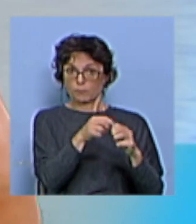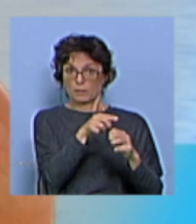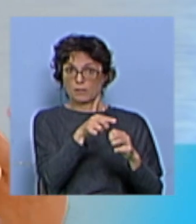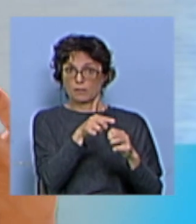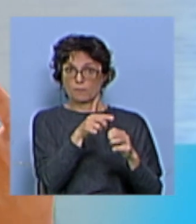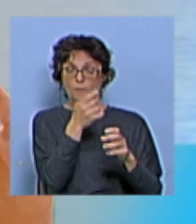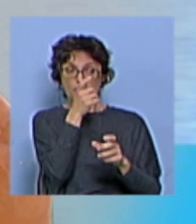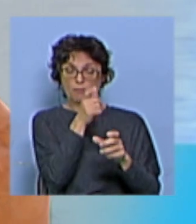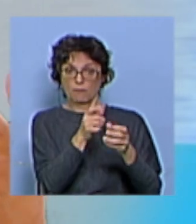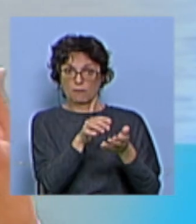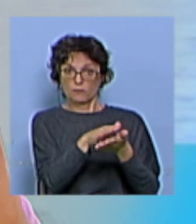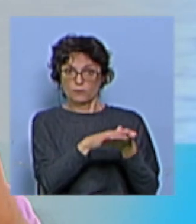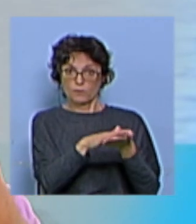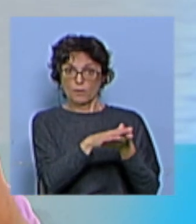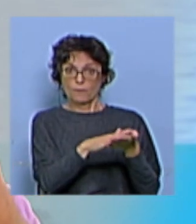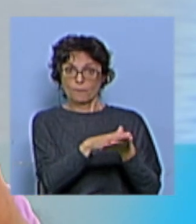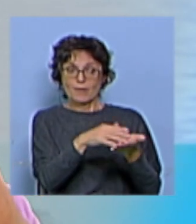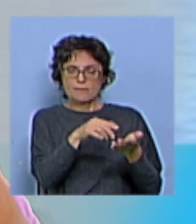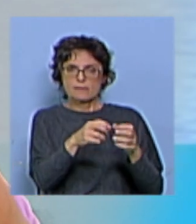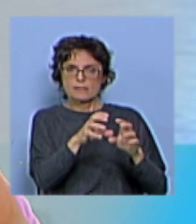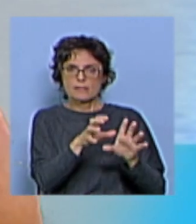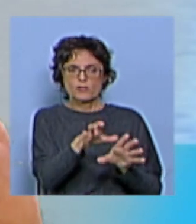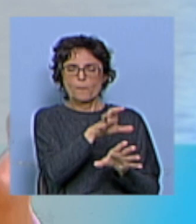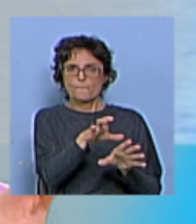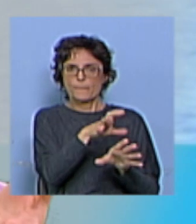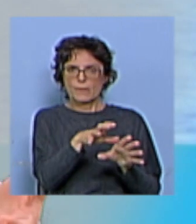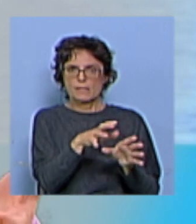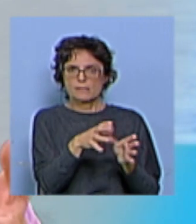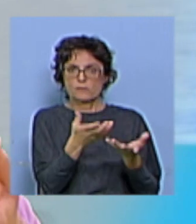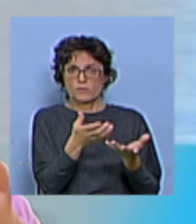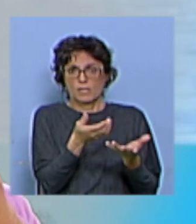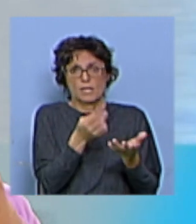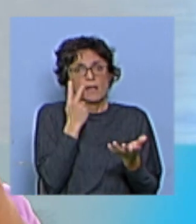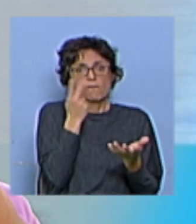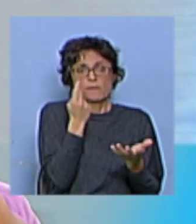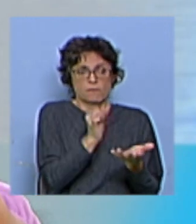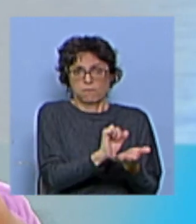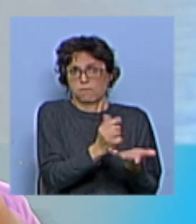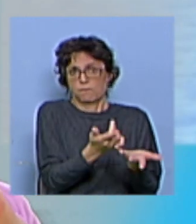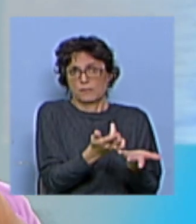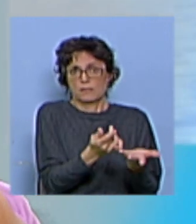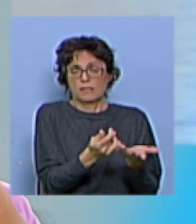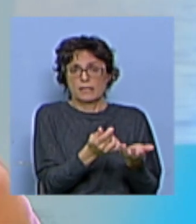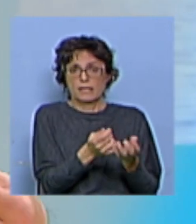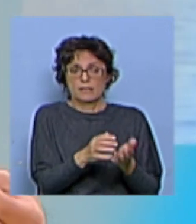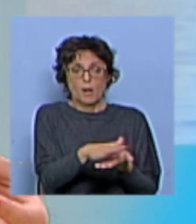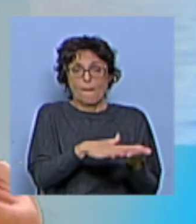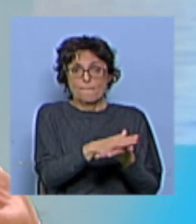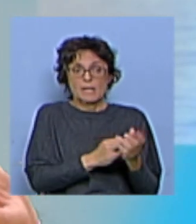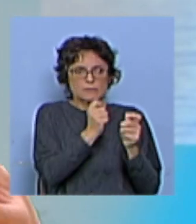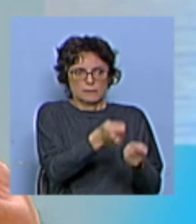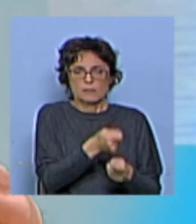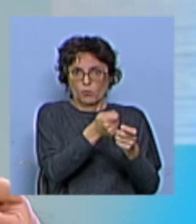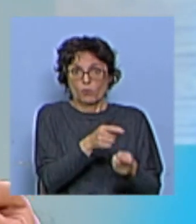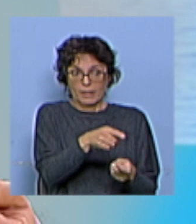da agricultura, do ciclo meteorológico. Portanto, são muito mais afetadas estas populações e, portanto,